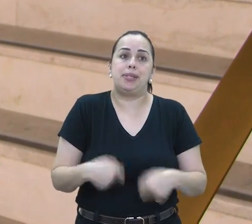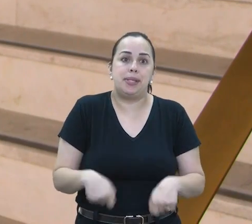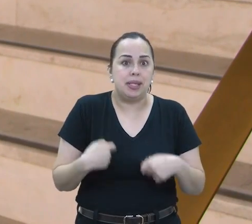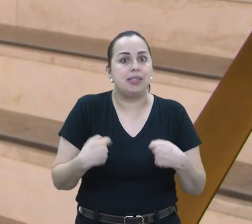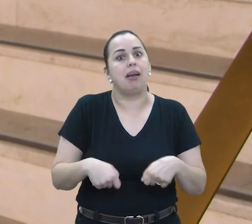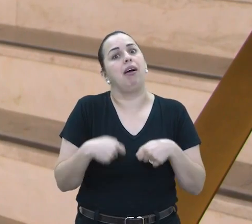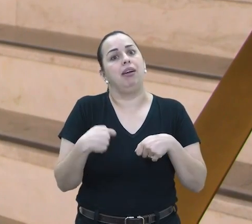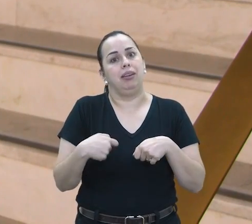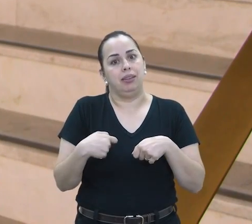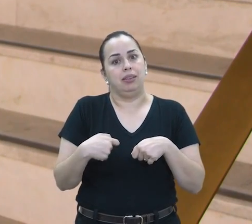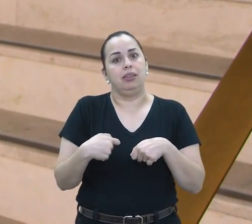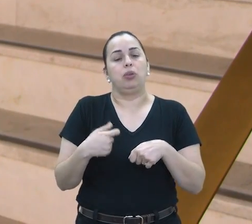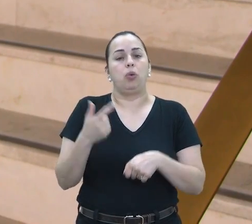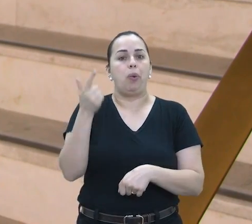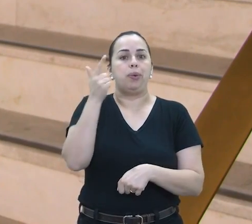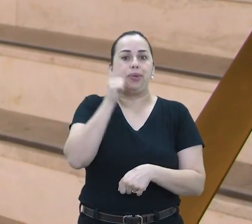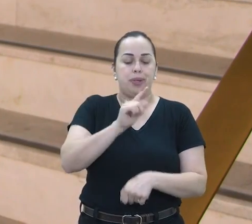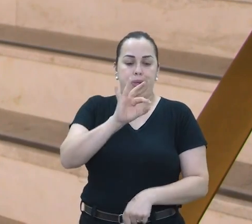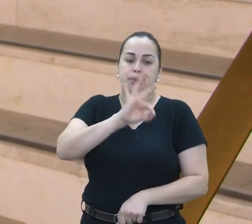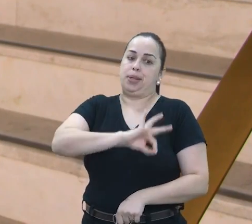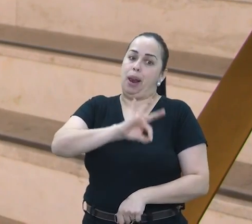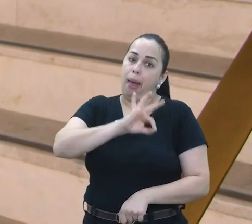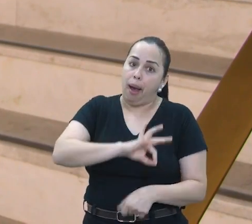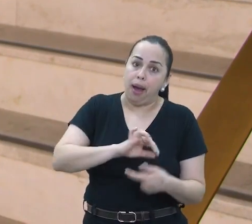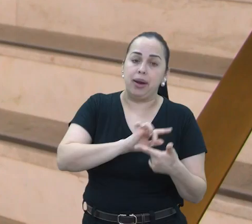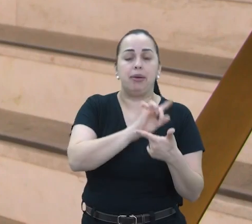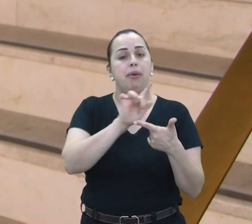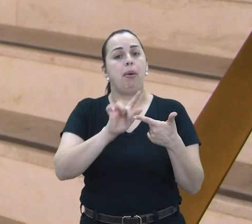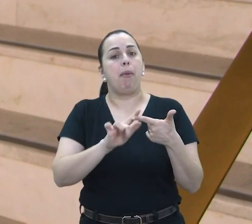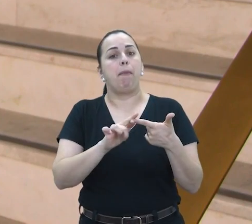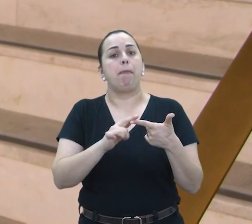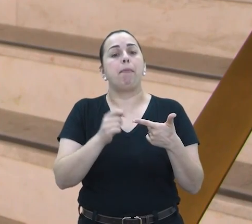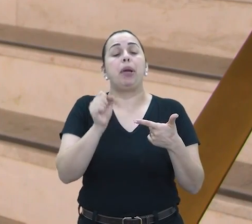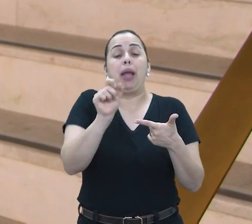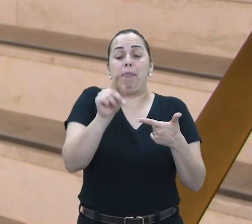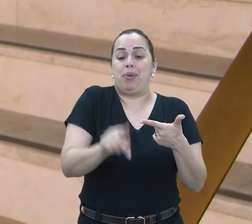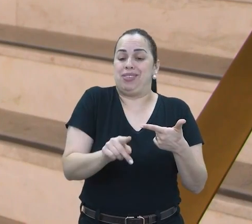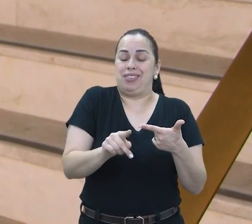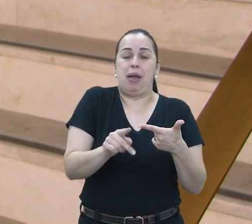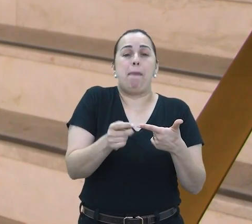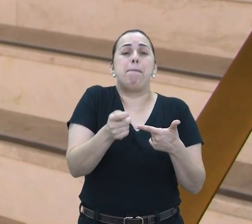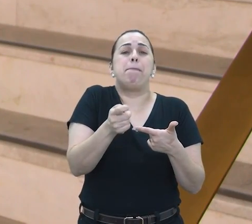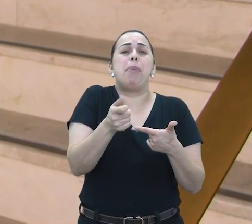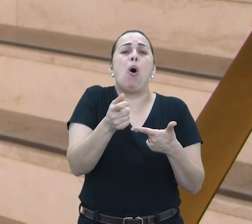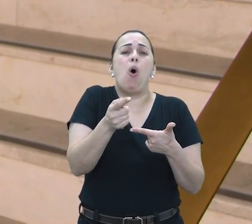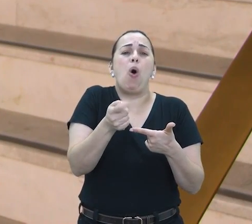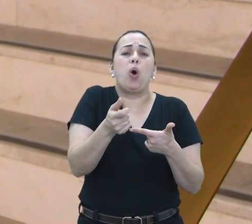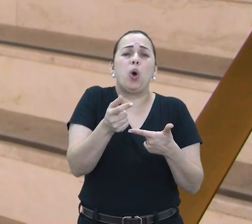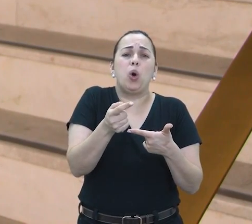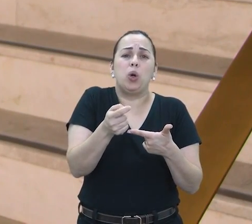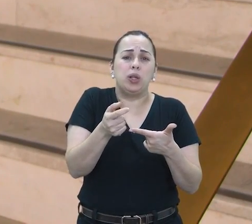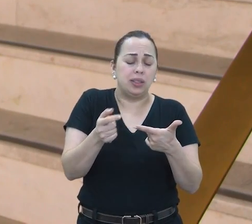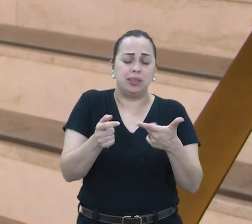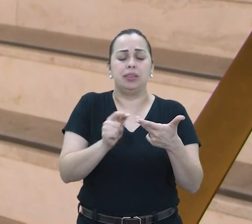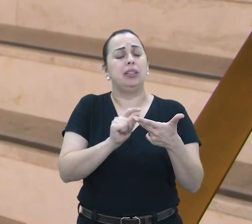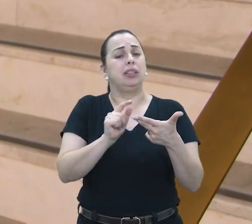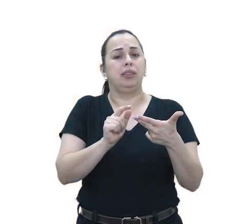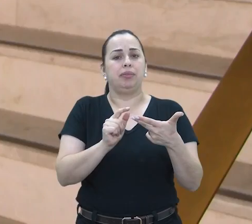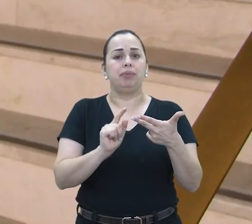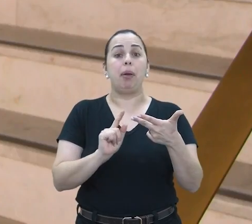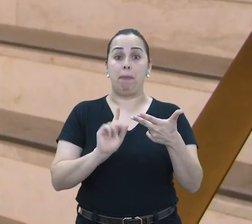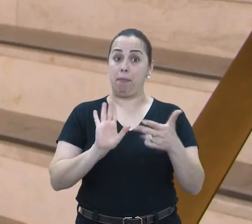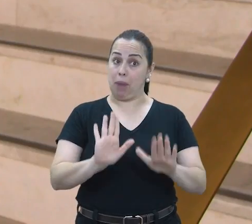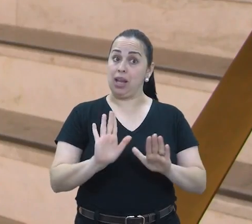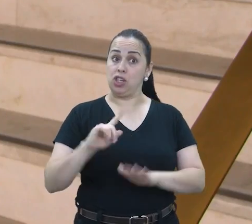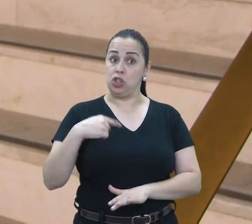Porque precisam fazer a ampliação das suas rendas, né? Porque as suas aposentadorias são pequenas, não são suficientes.